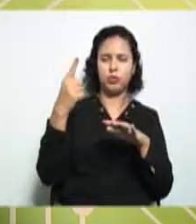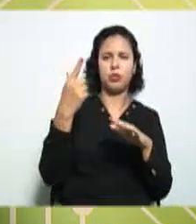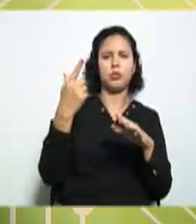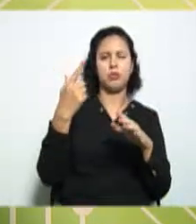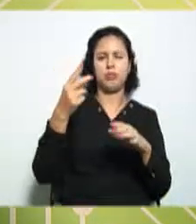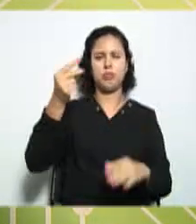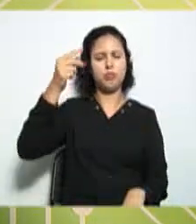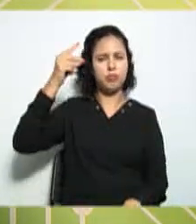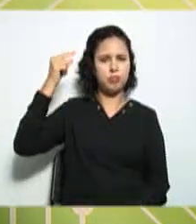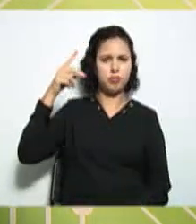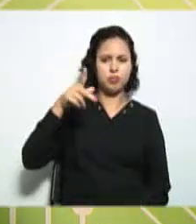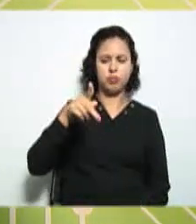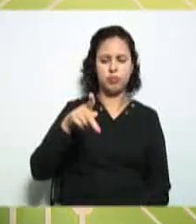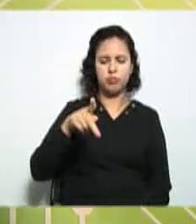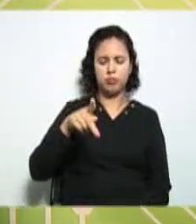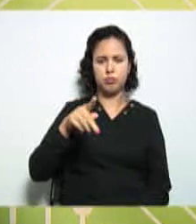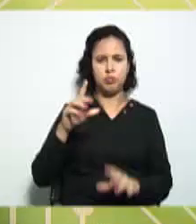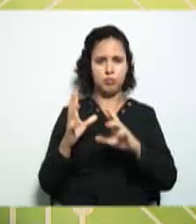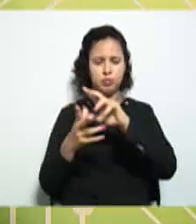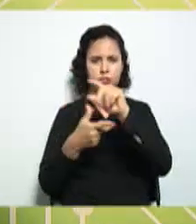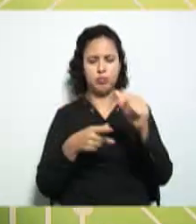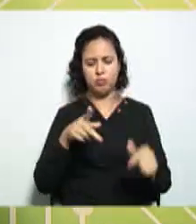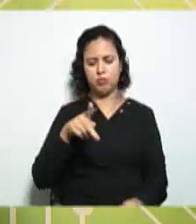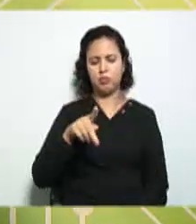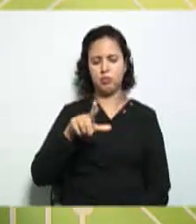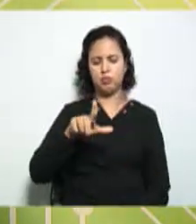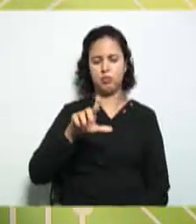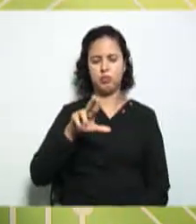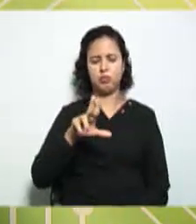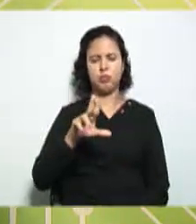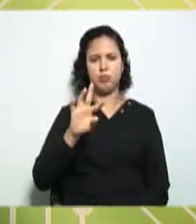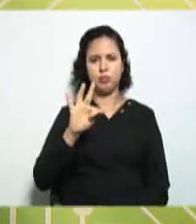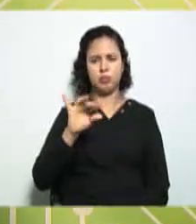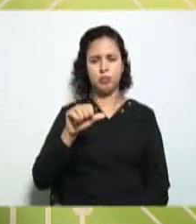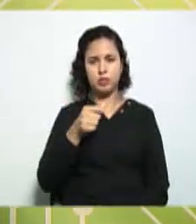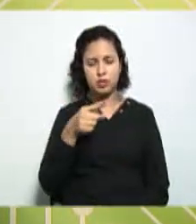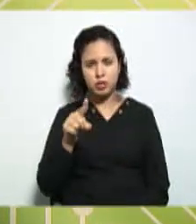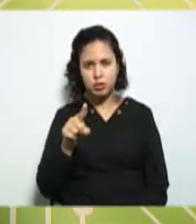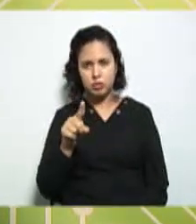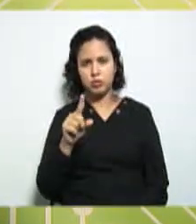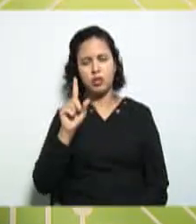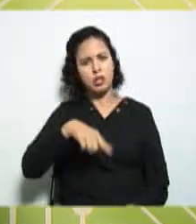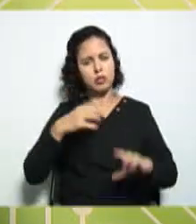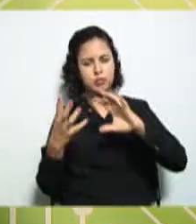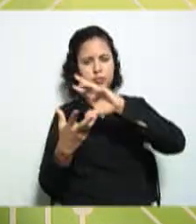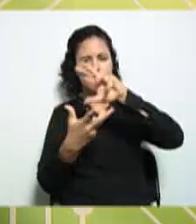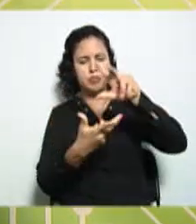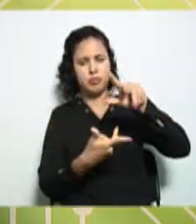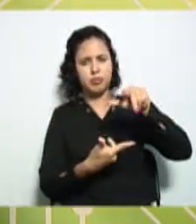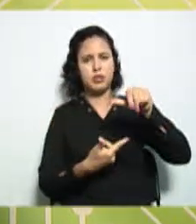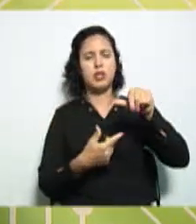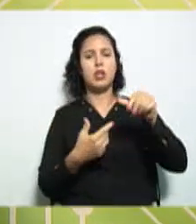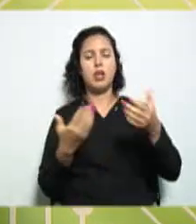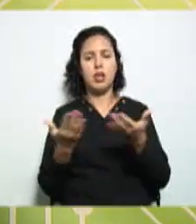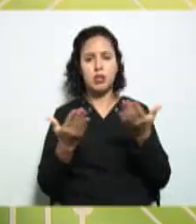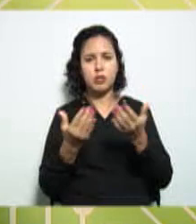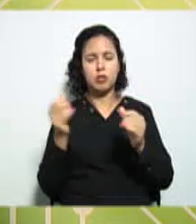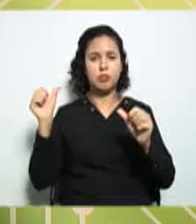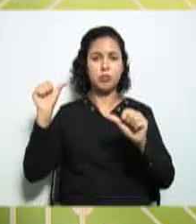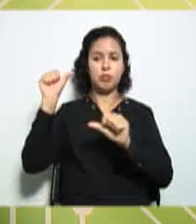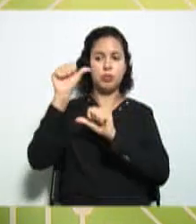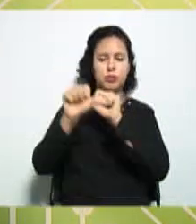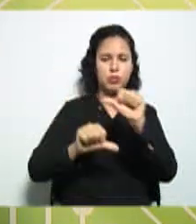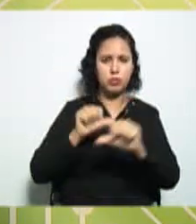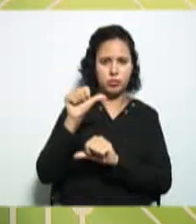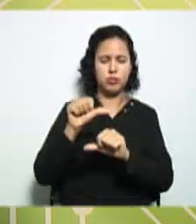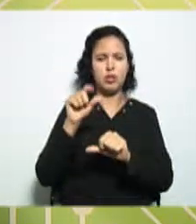Plutão era planeta, né? Mas agora ele já deixou de ser planeta e passou para a categoria de planeta